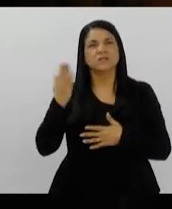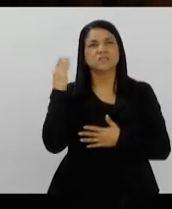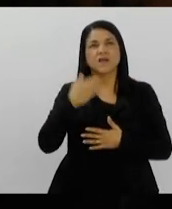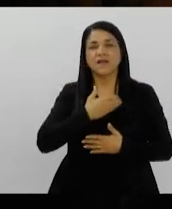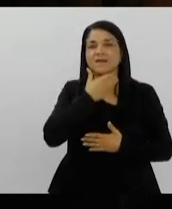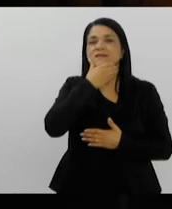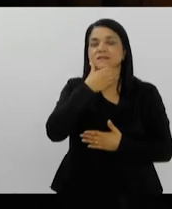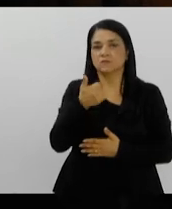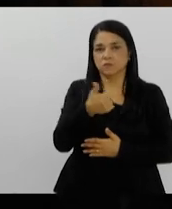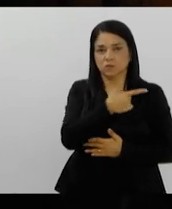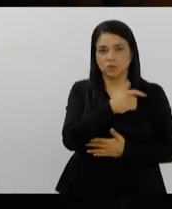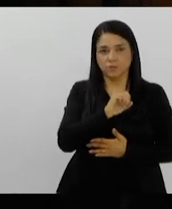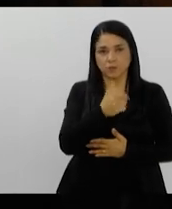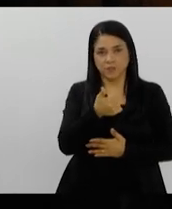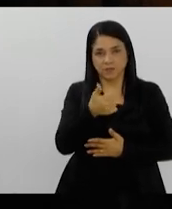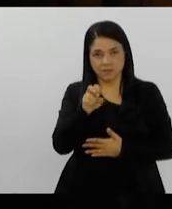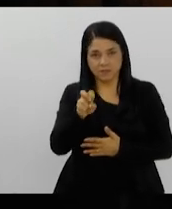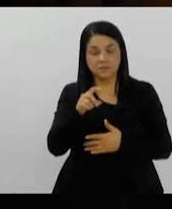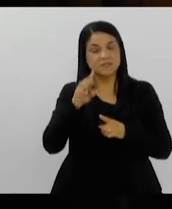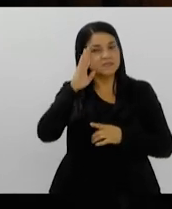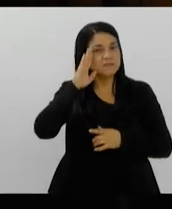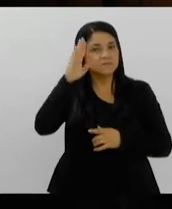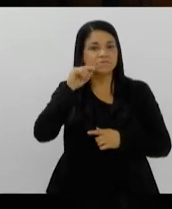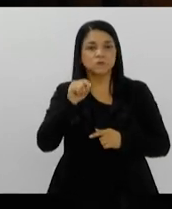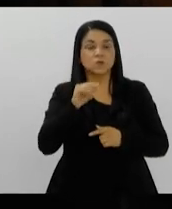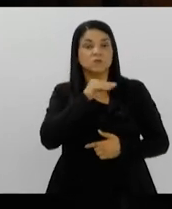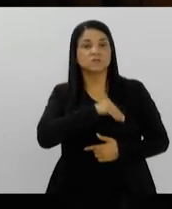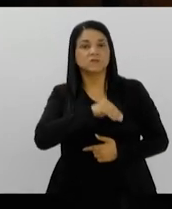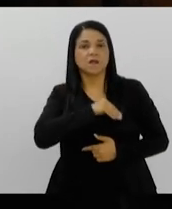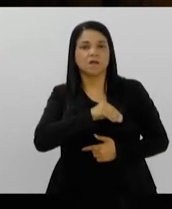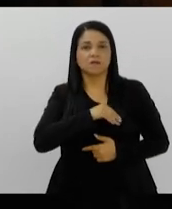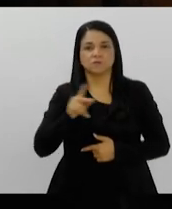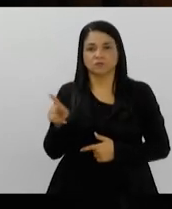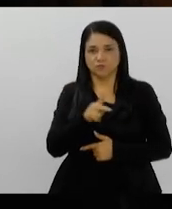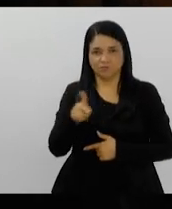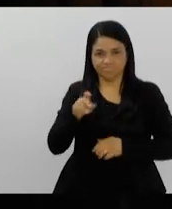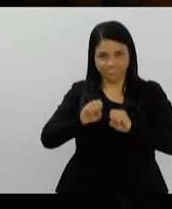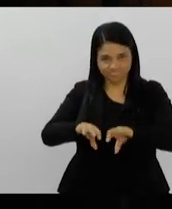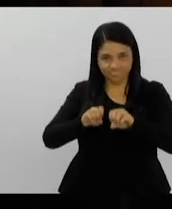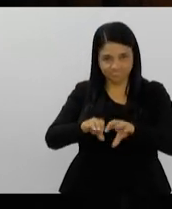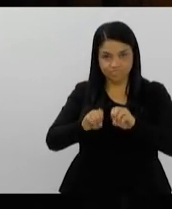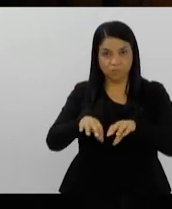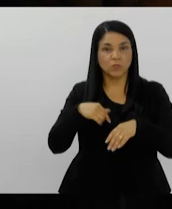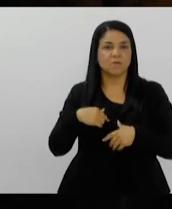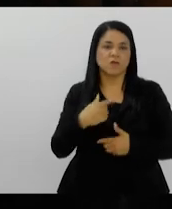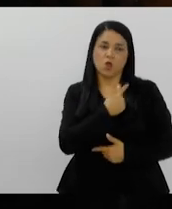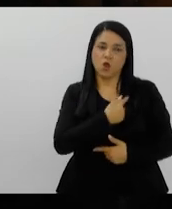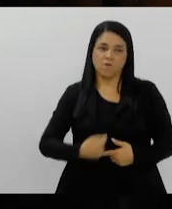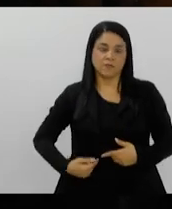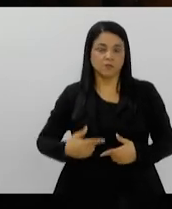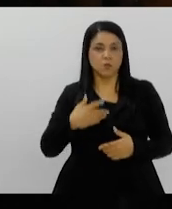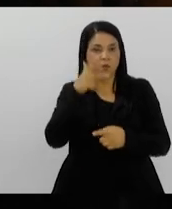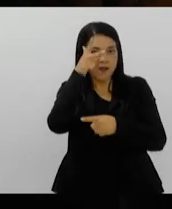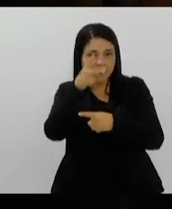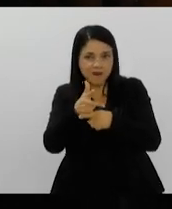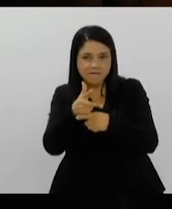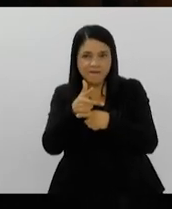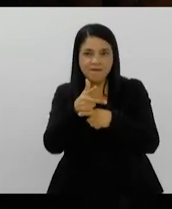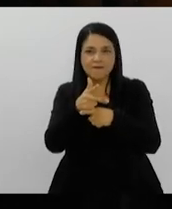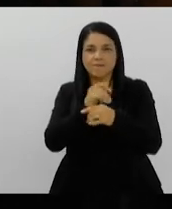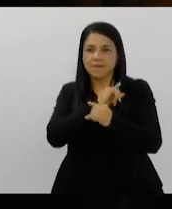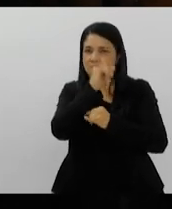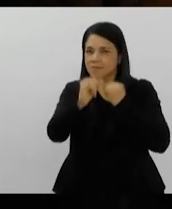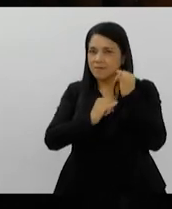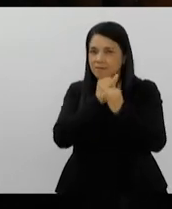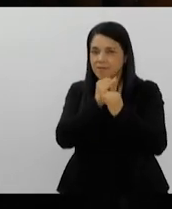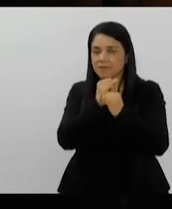sempre colocou, evidentemente, a prioridade é o salário do servidor. Mas não dá para o governador gravar vídeo na internet, fazendo chantagem